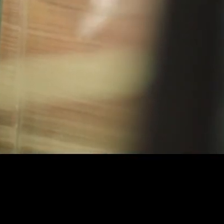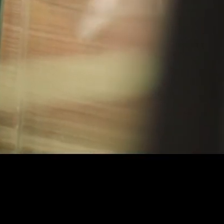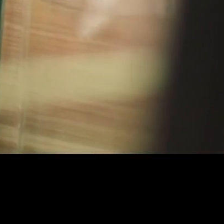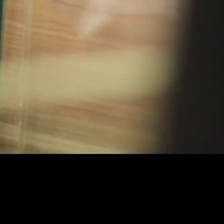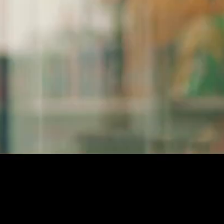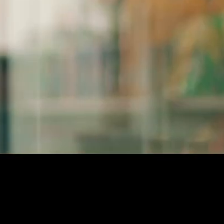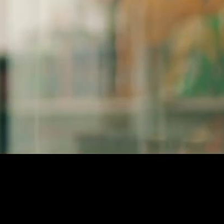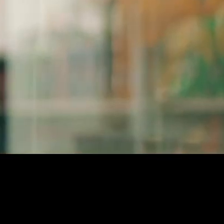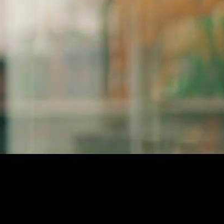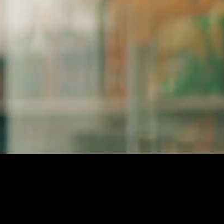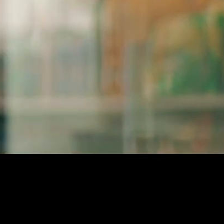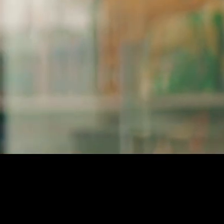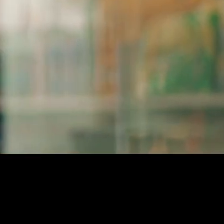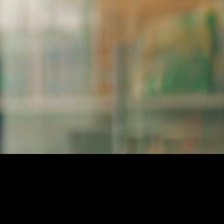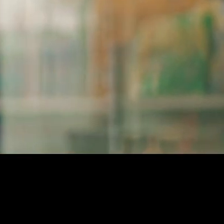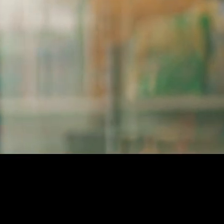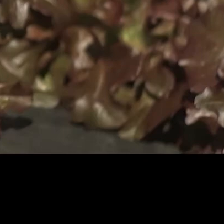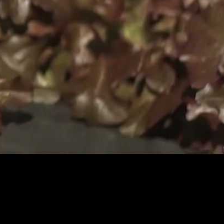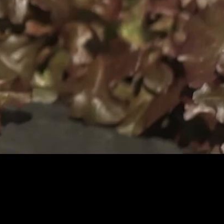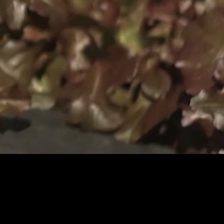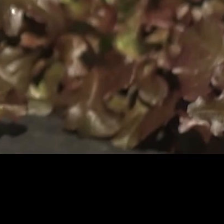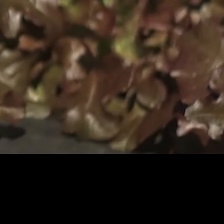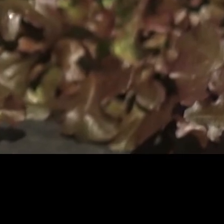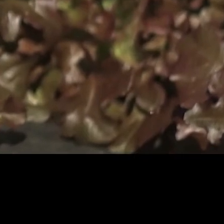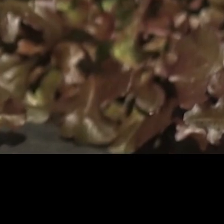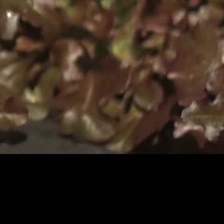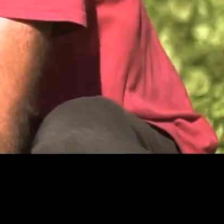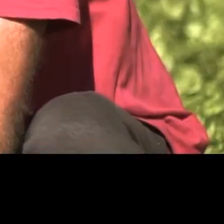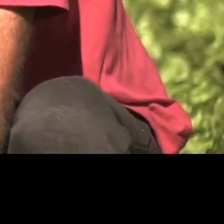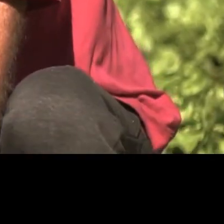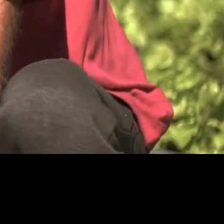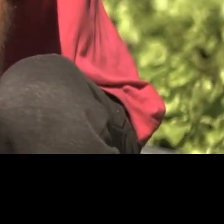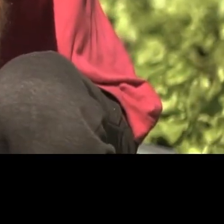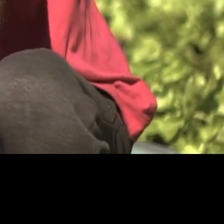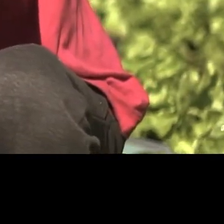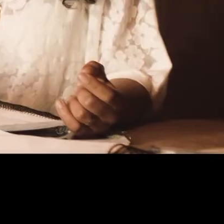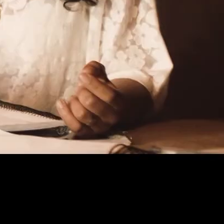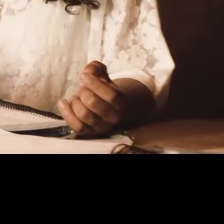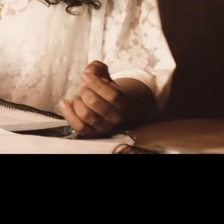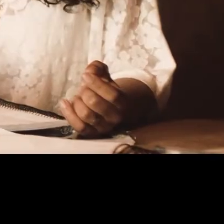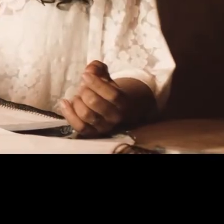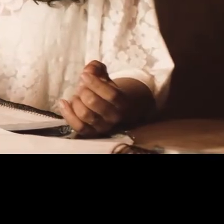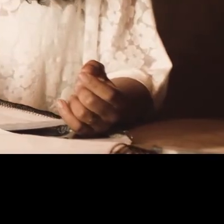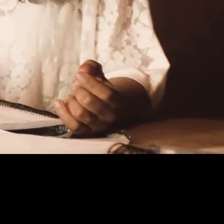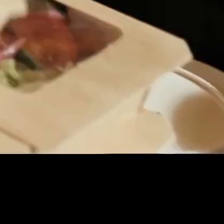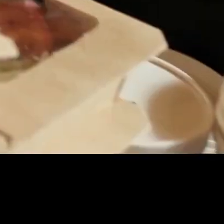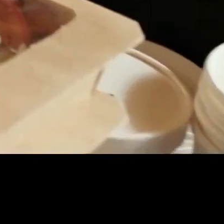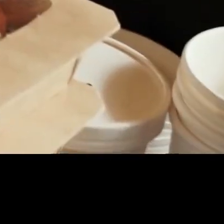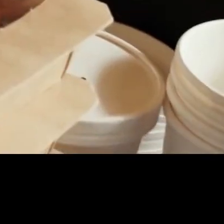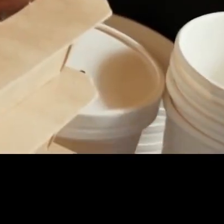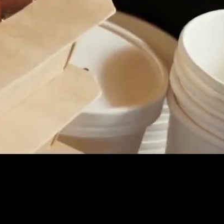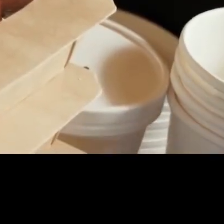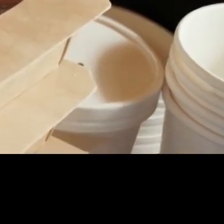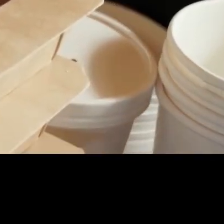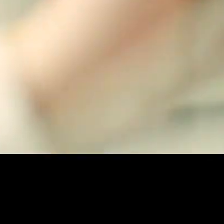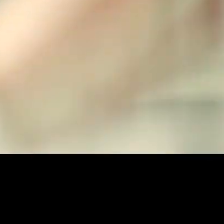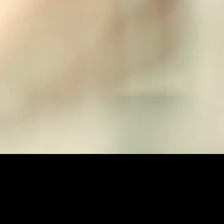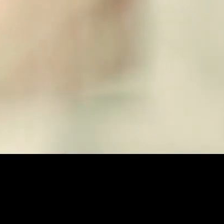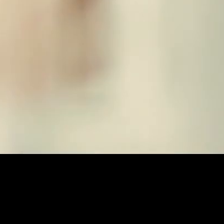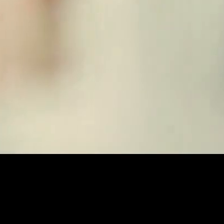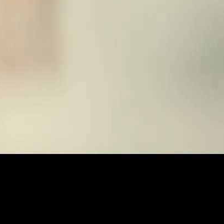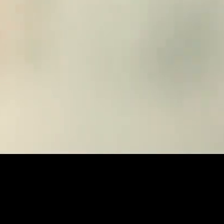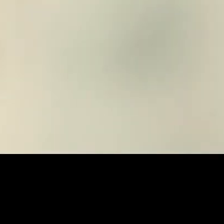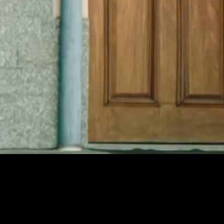você, comprando frutas e verduras dos produtores da cidade, pedindo entregas de restaurantes e